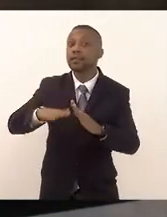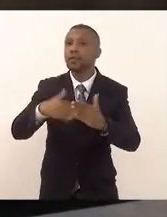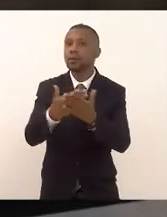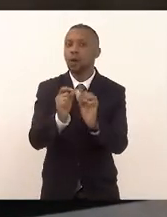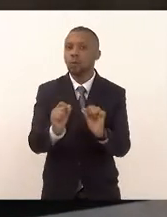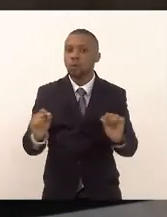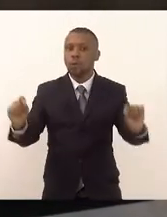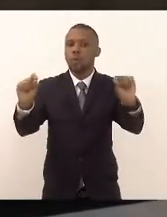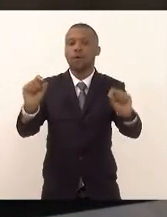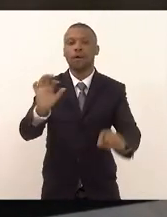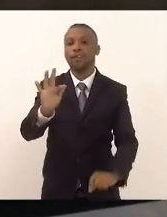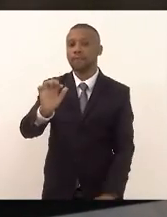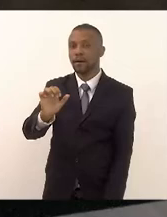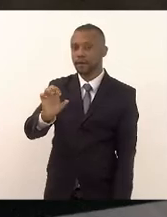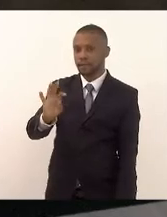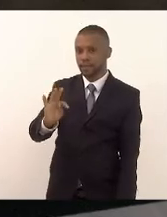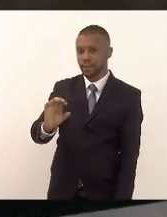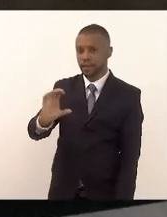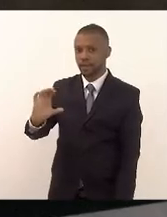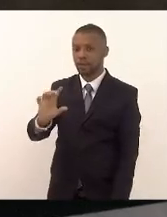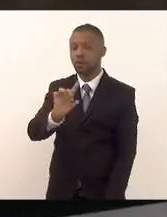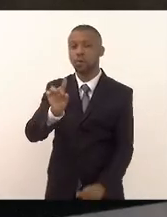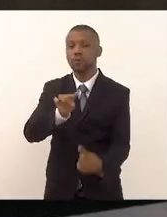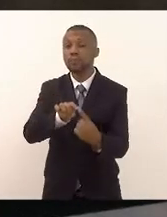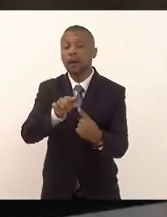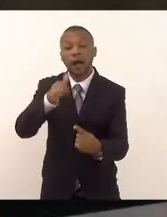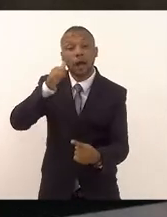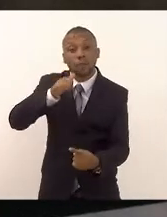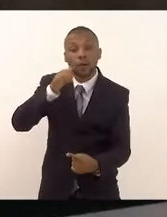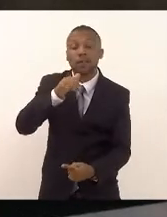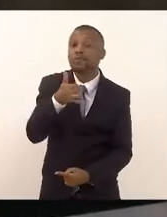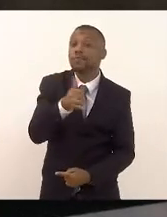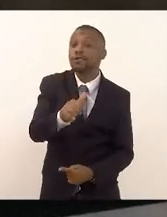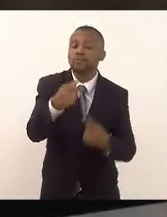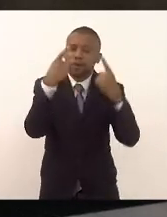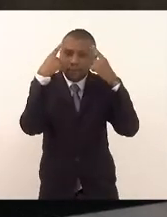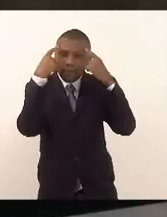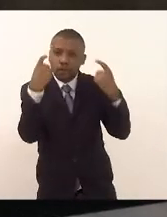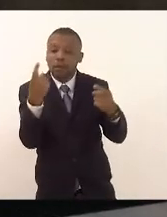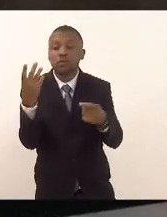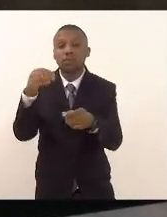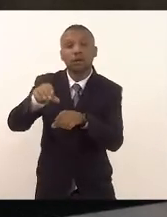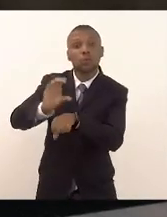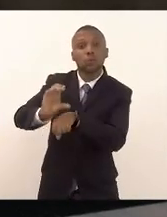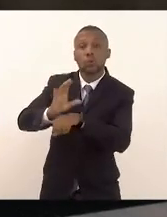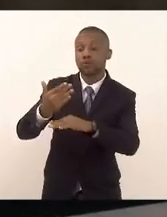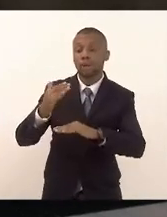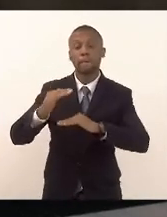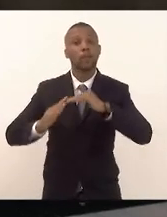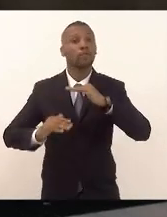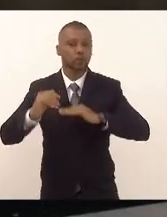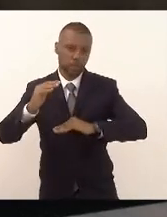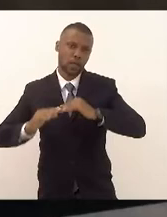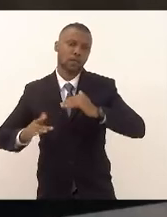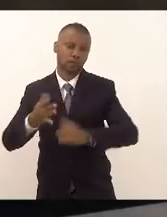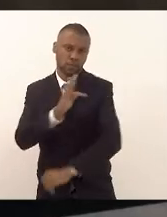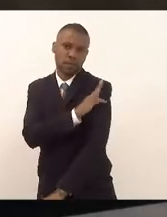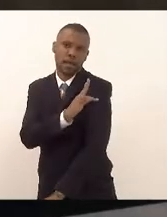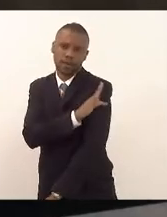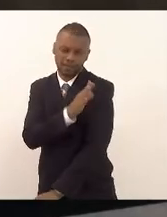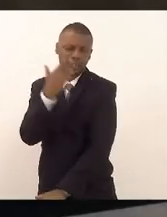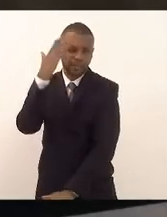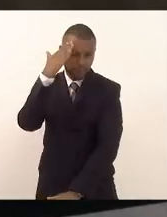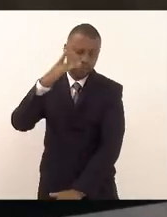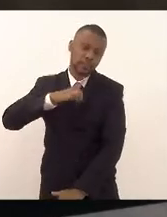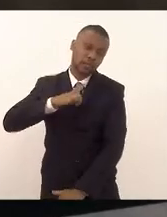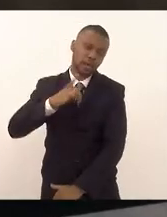FAETEC para mulheres vítimas de violência em curso de qualificação profissional. Nós sabemos que isso é um fenômeno gravíssimo no